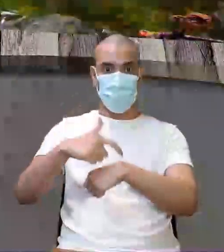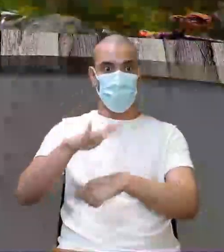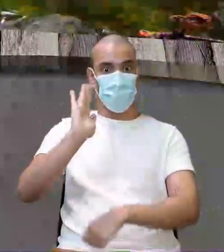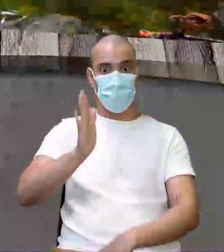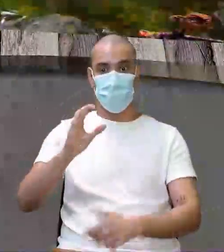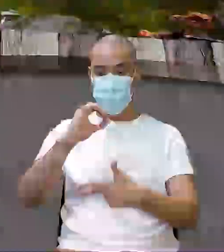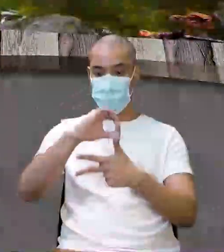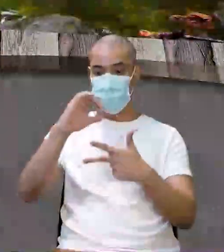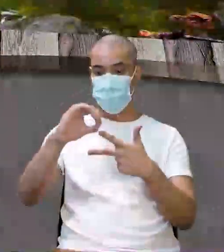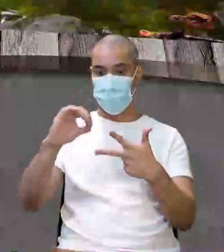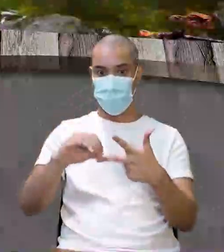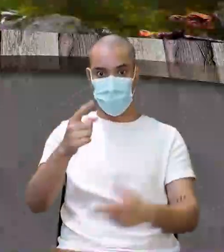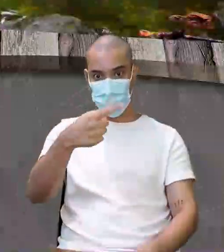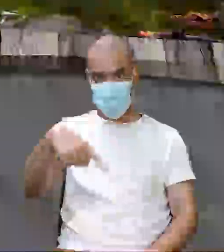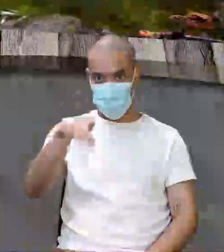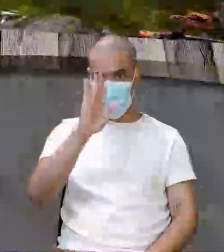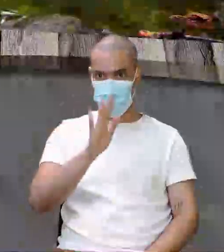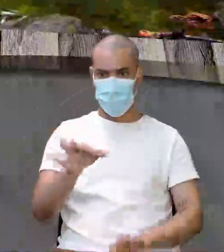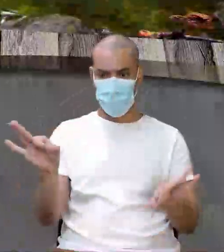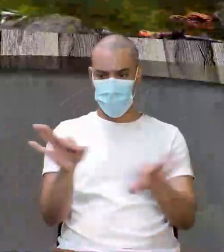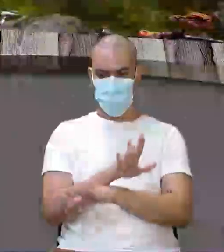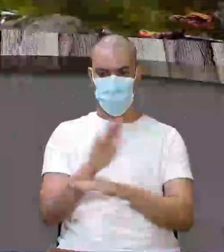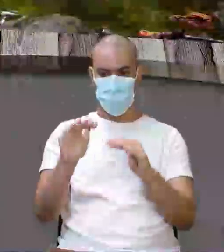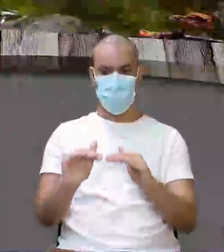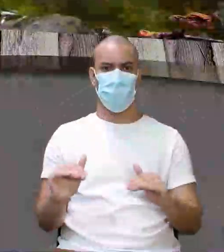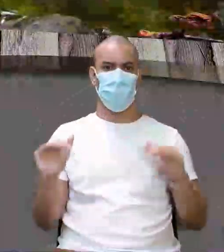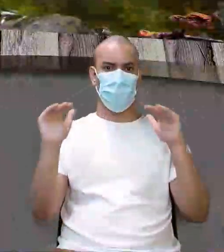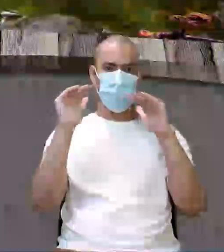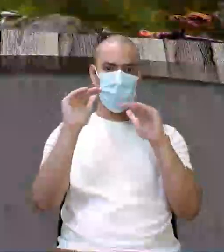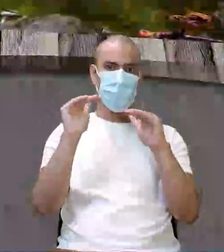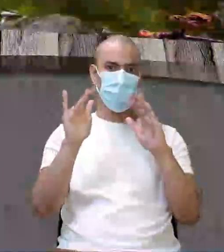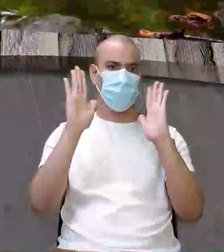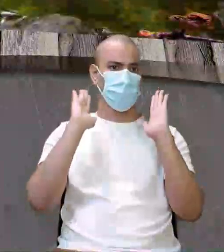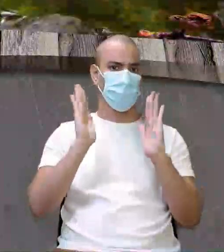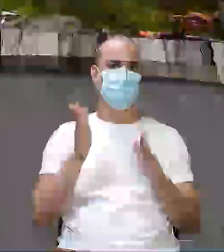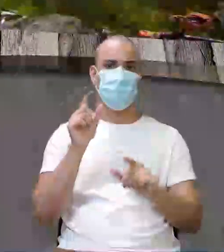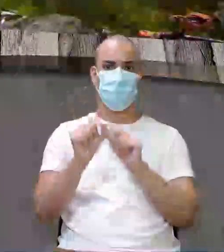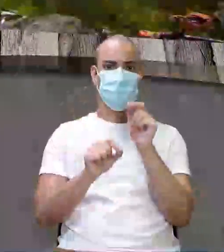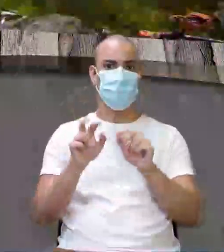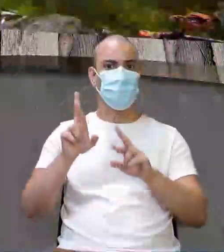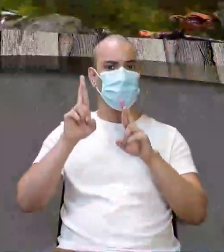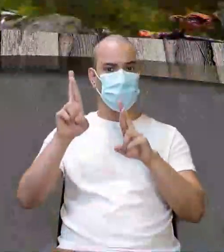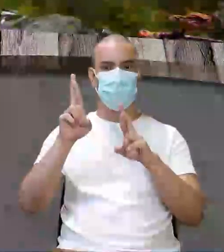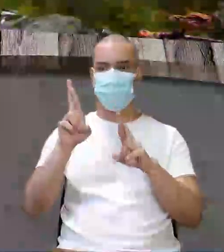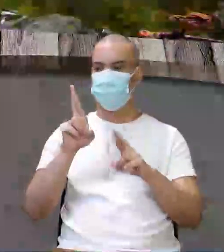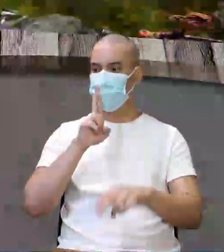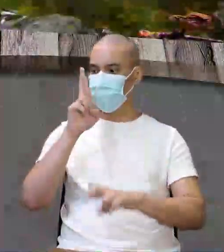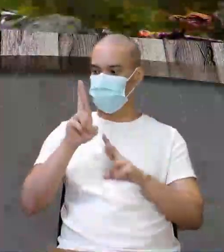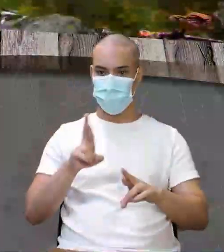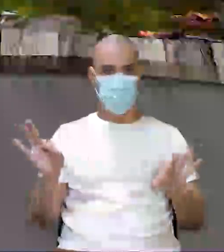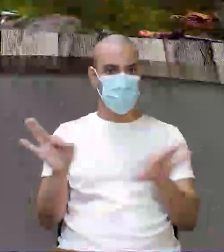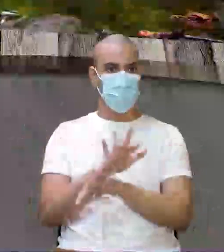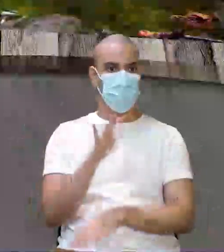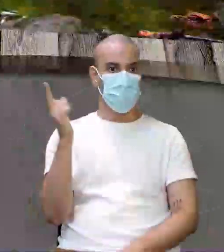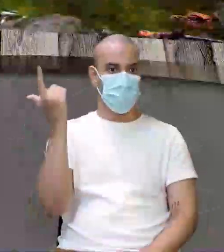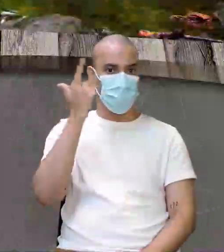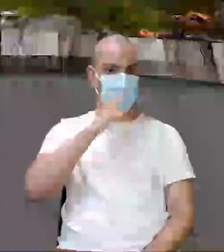ser o Enem, você já tem que estar, já está num patamar aí que você já só esperando a situação para você